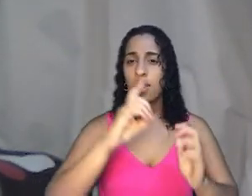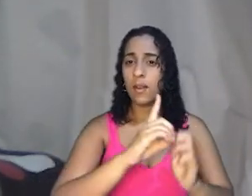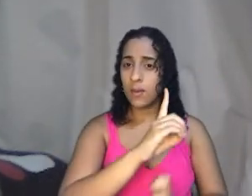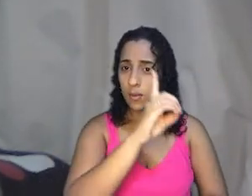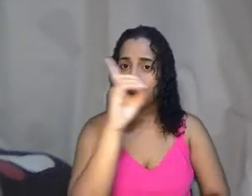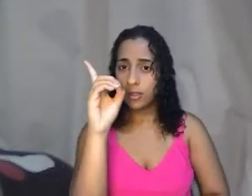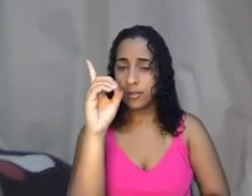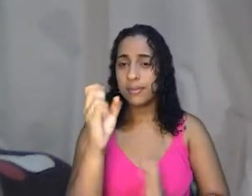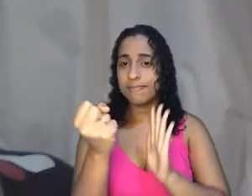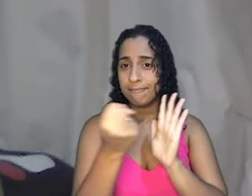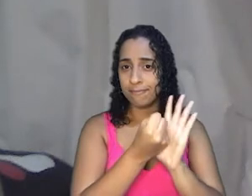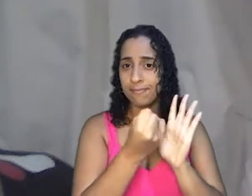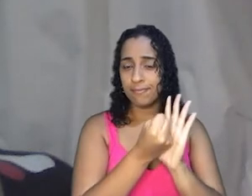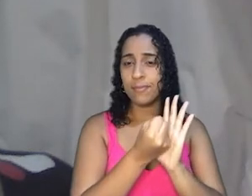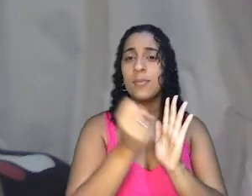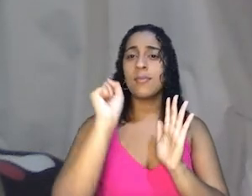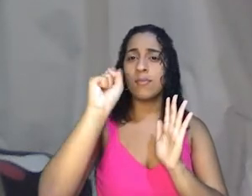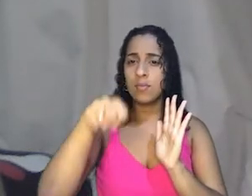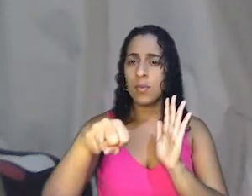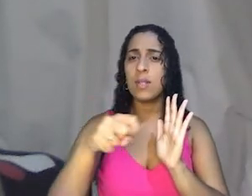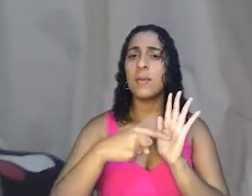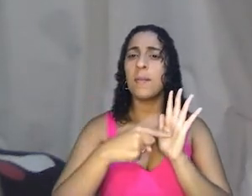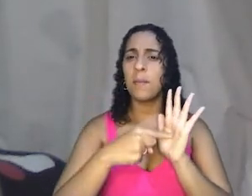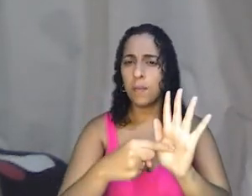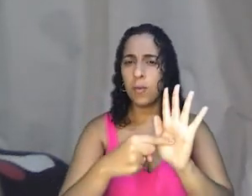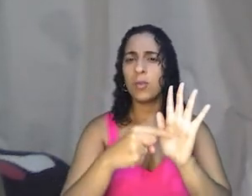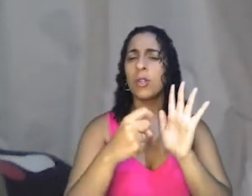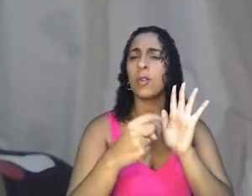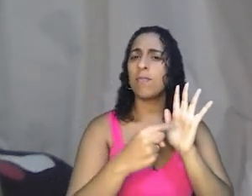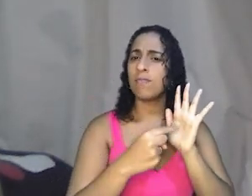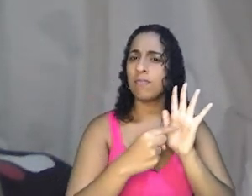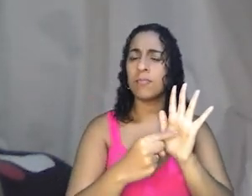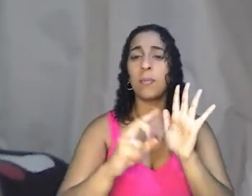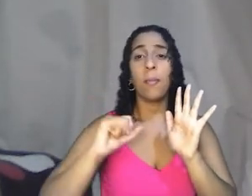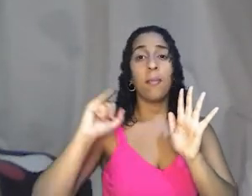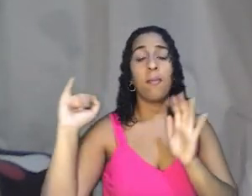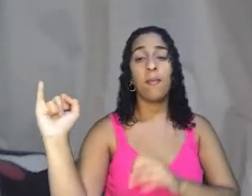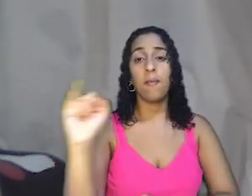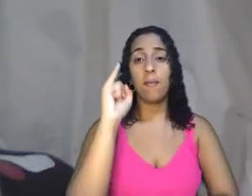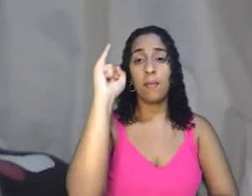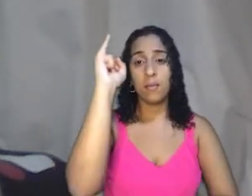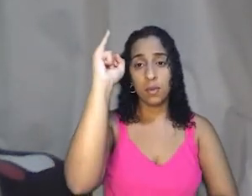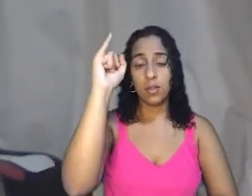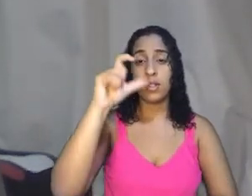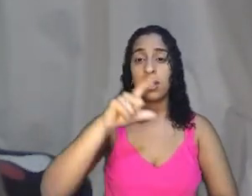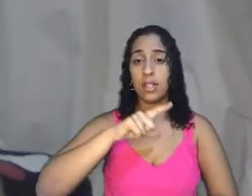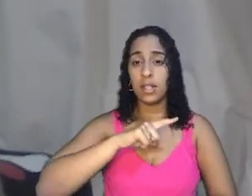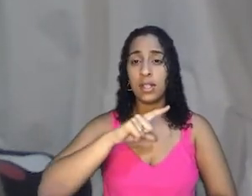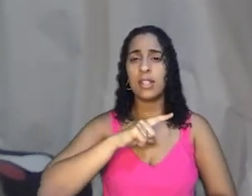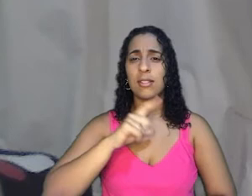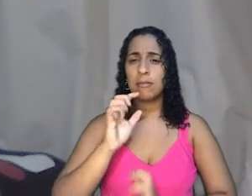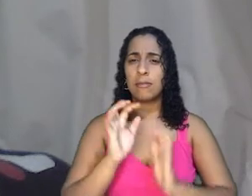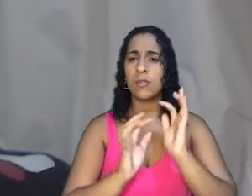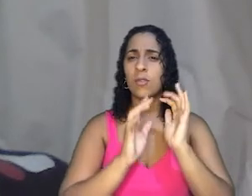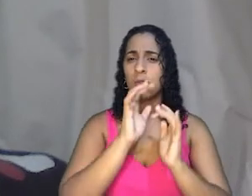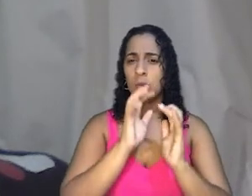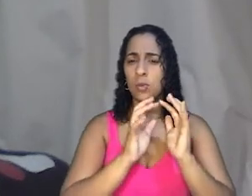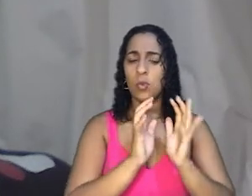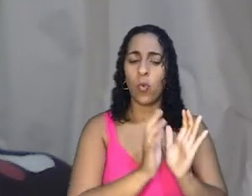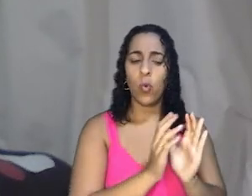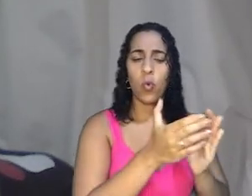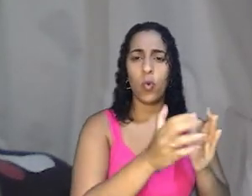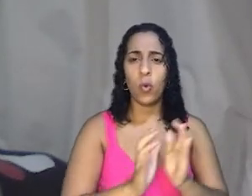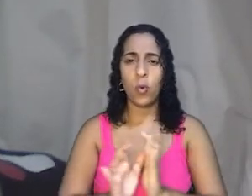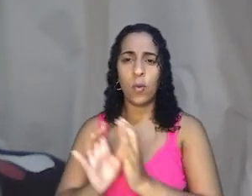elas são sim é simbólica salas são sim é motivos de disputa entre grupos